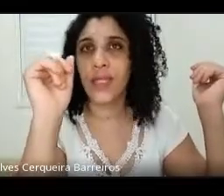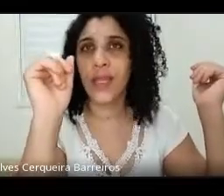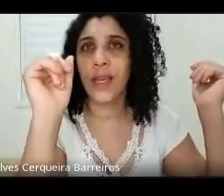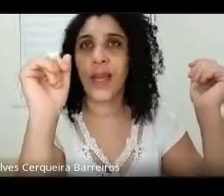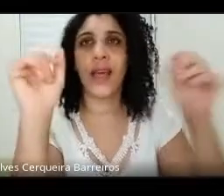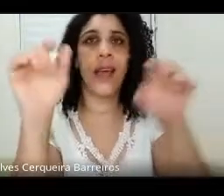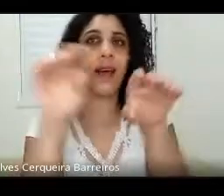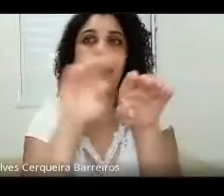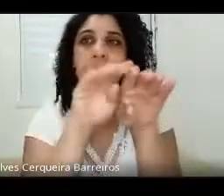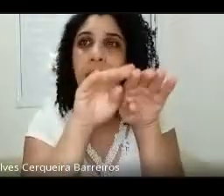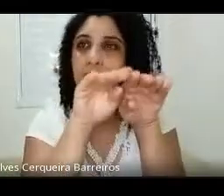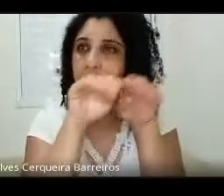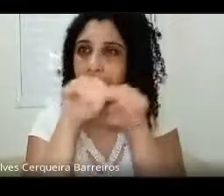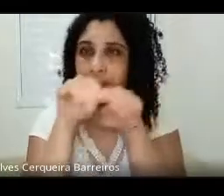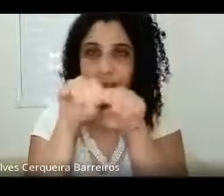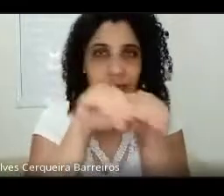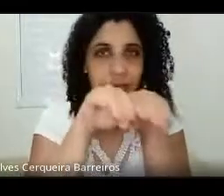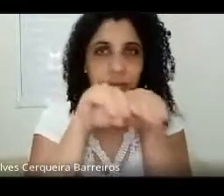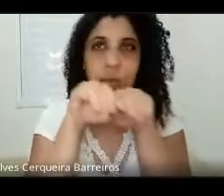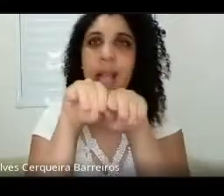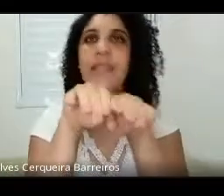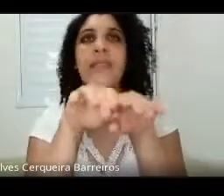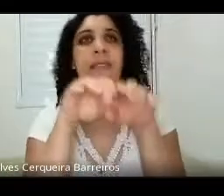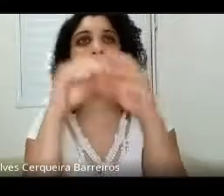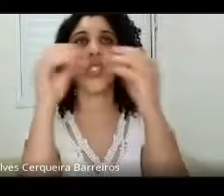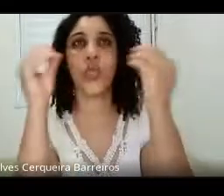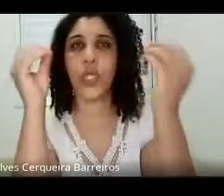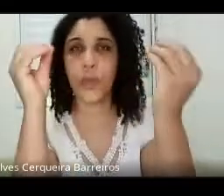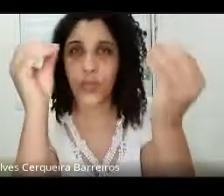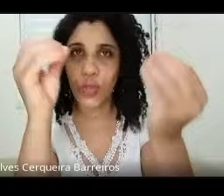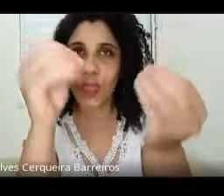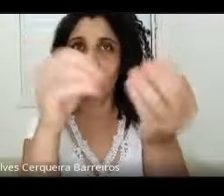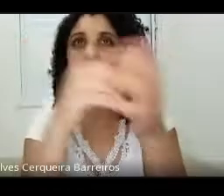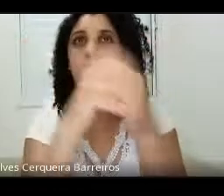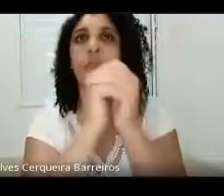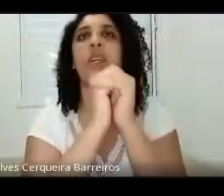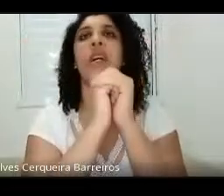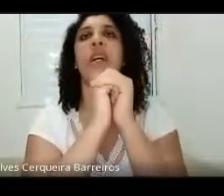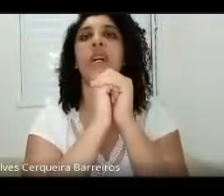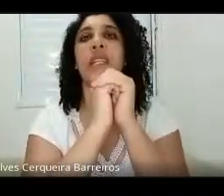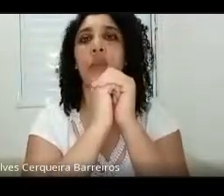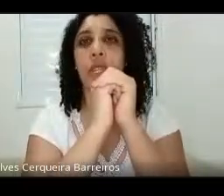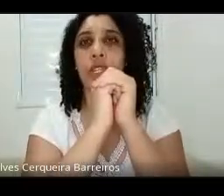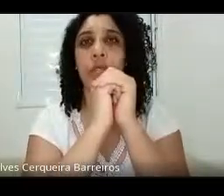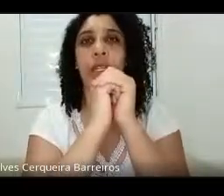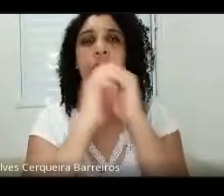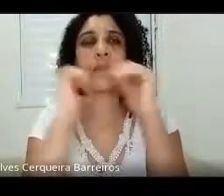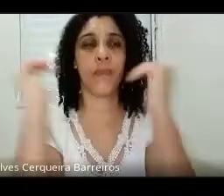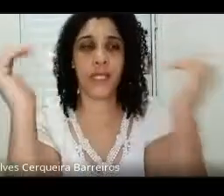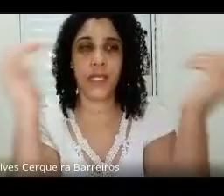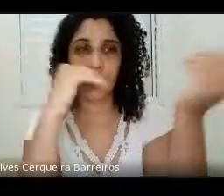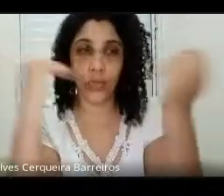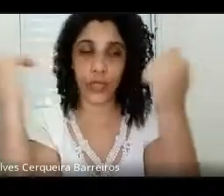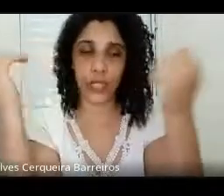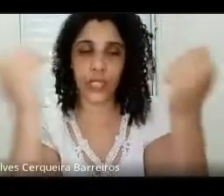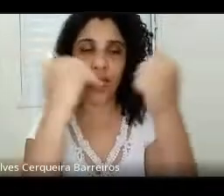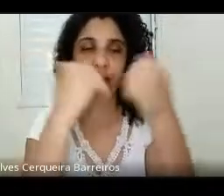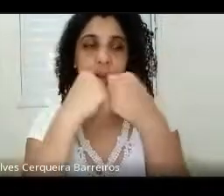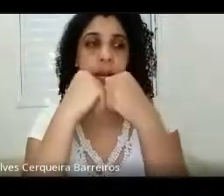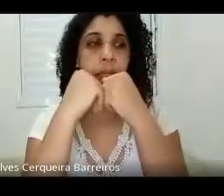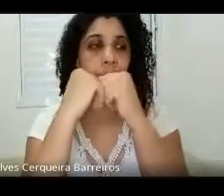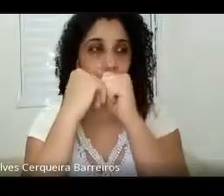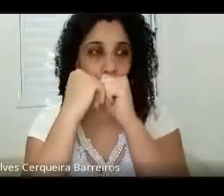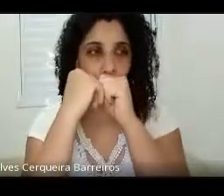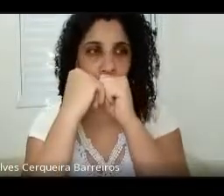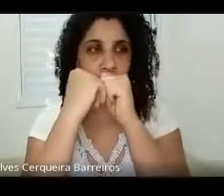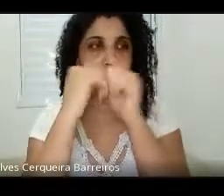Não. Ambas são iguais. As duas possuem o mesmo valor linguístico, né? Pensando no contexto